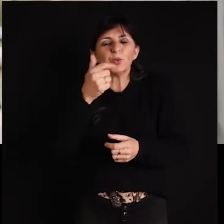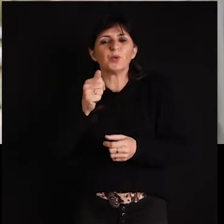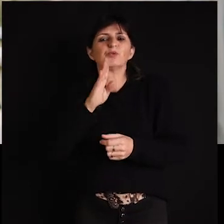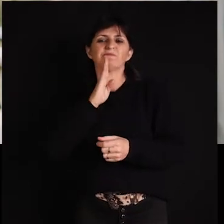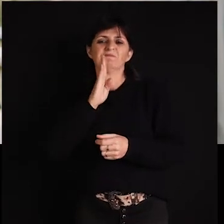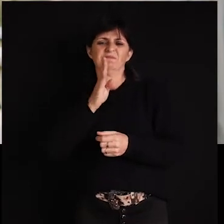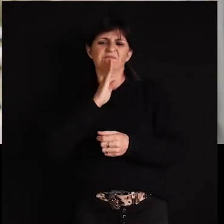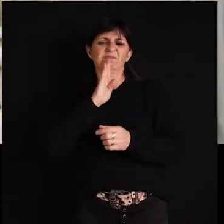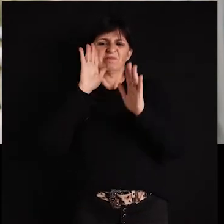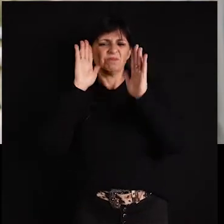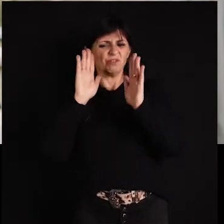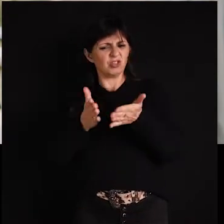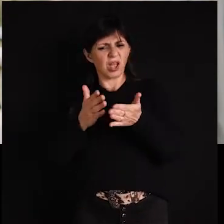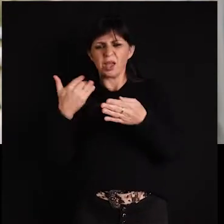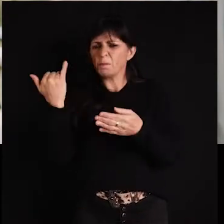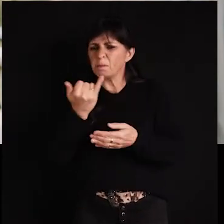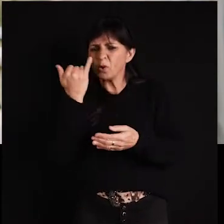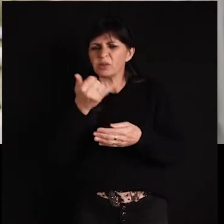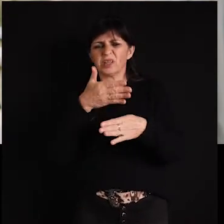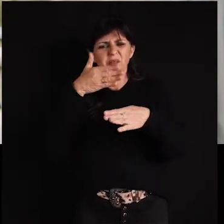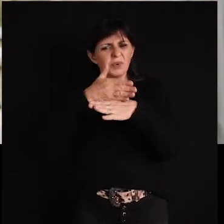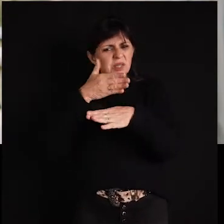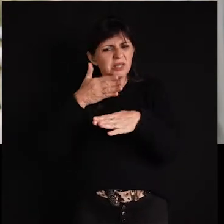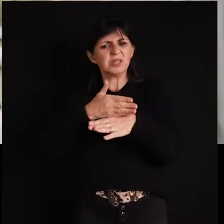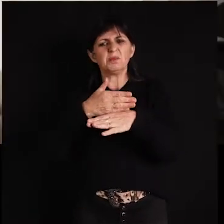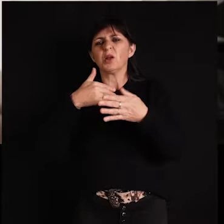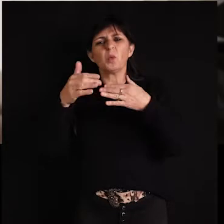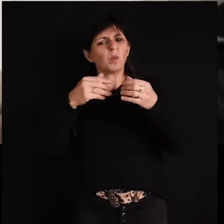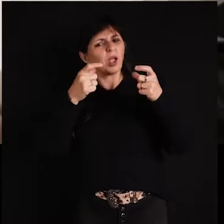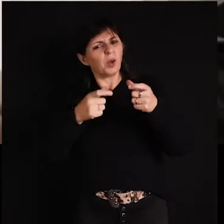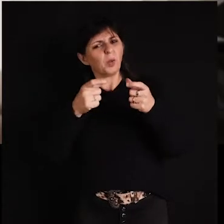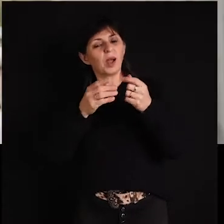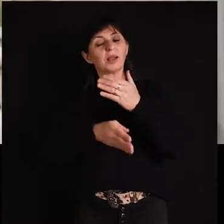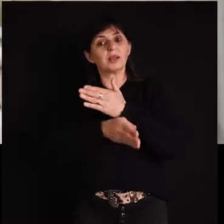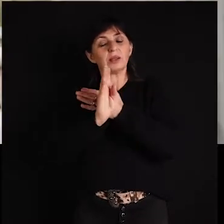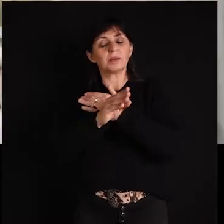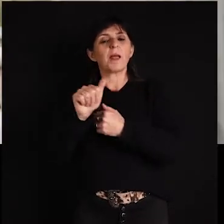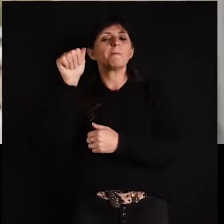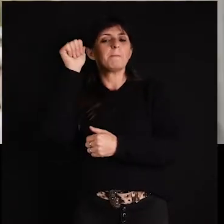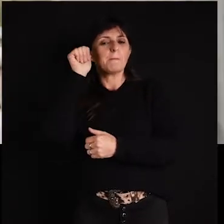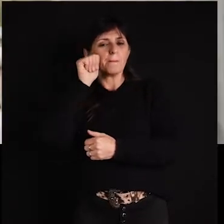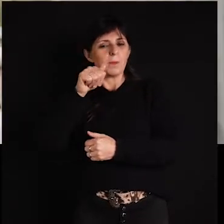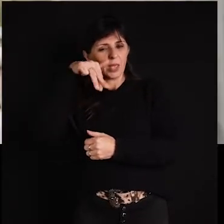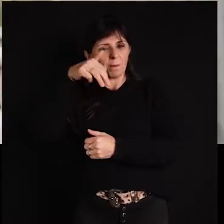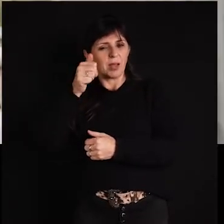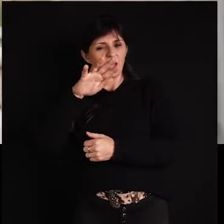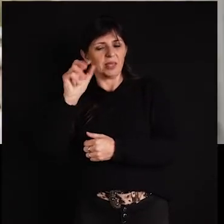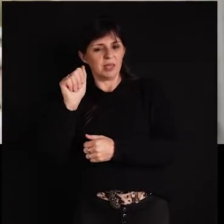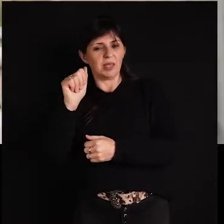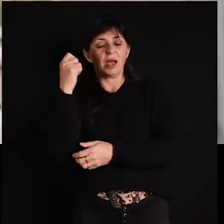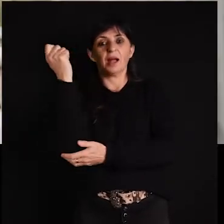ela marca presença em todos os fandangos do Rio Grande. Iguaria Campeira, Vamos Encostando a